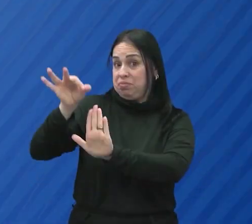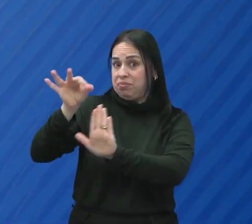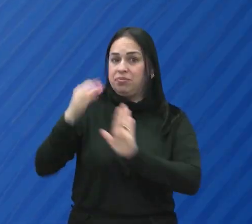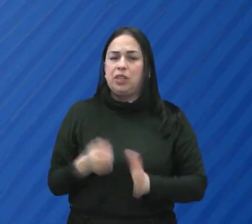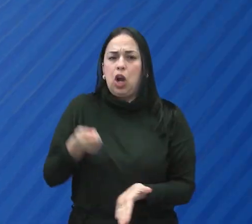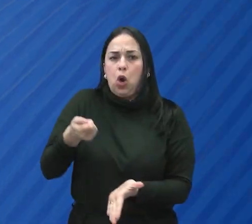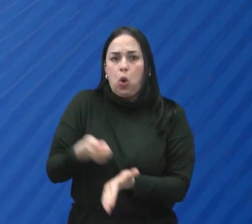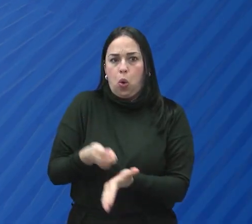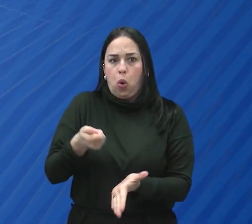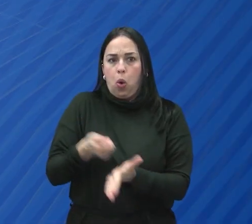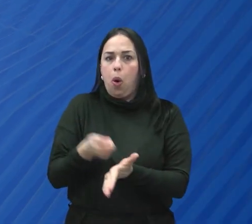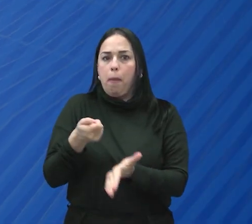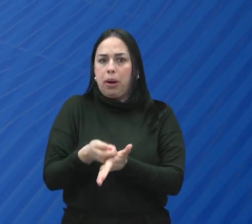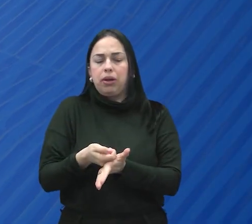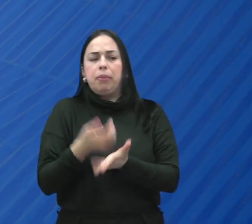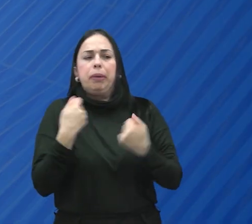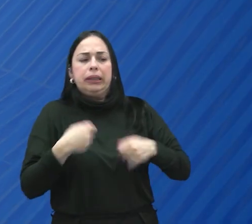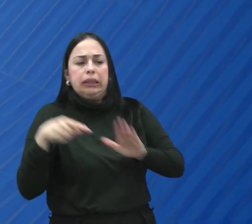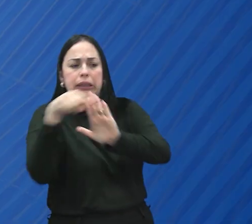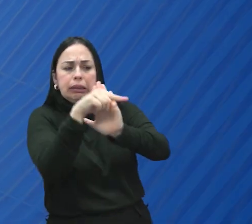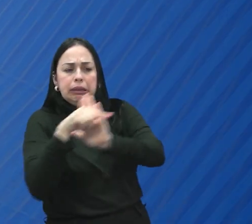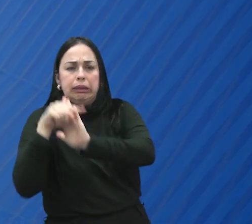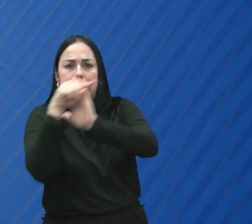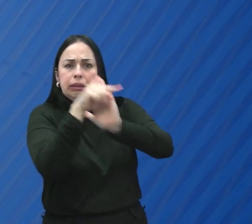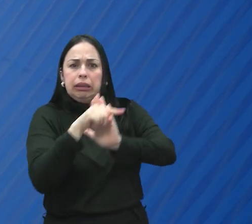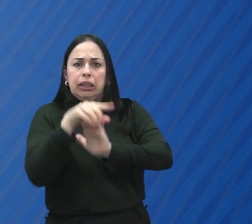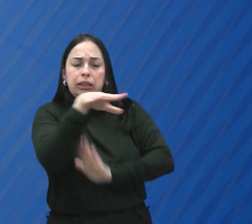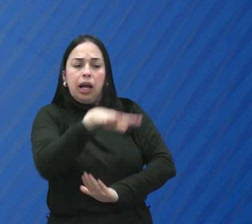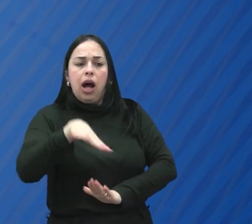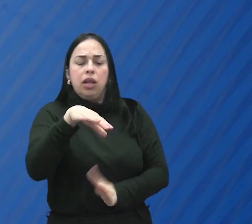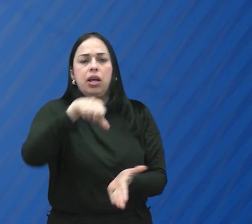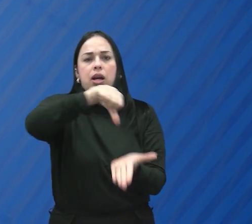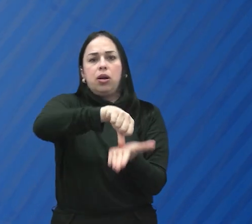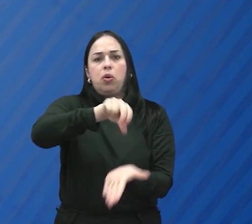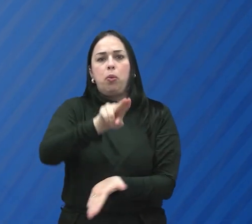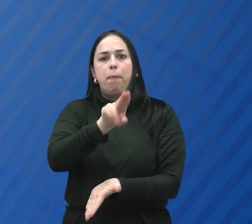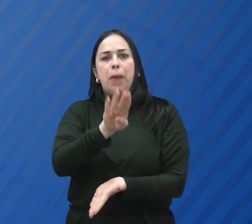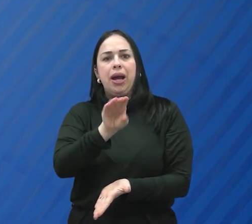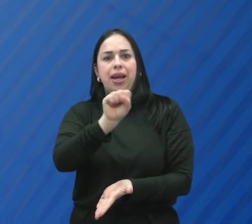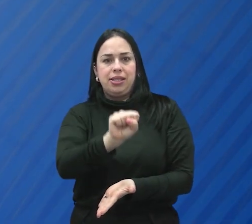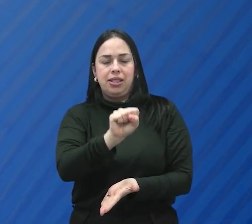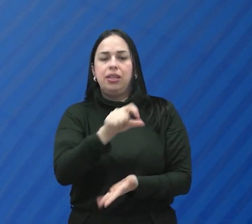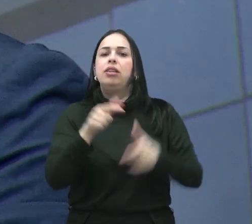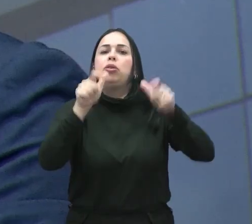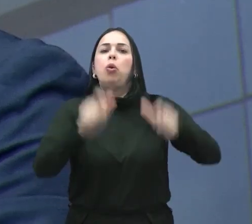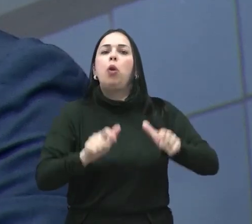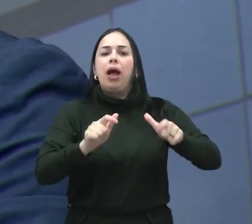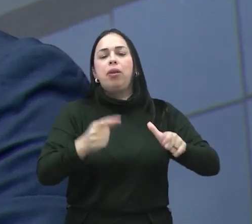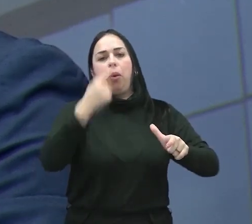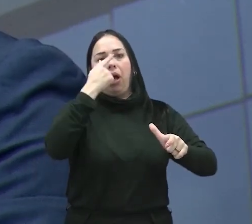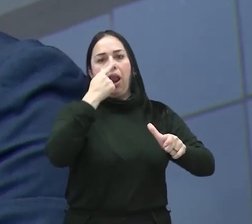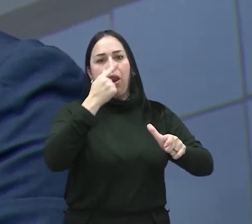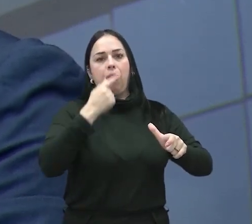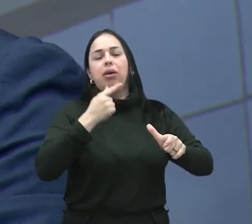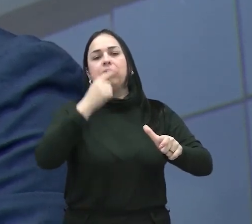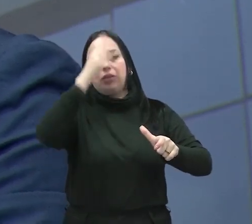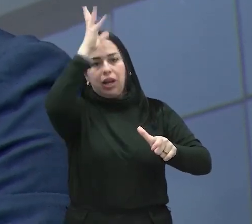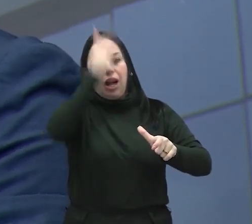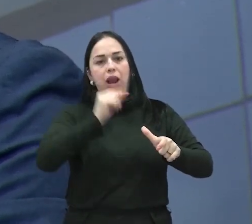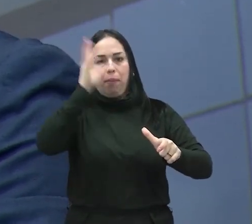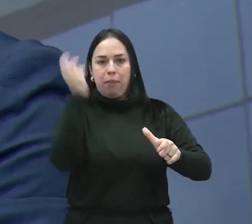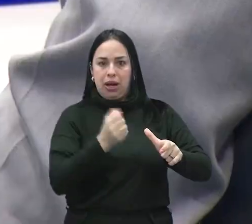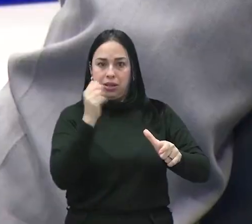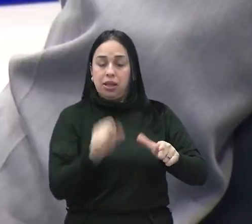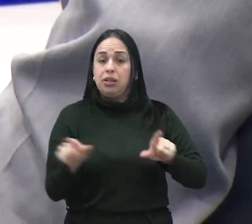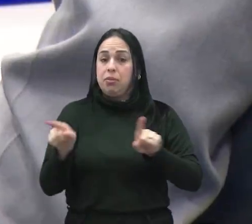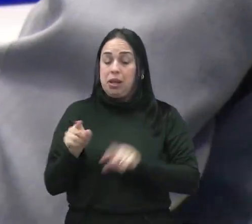uma delas, cobrou um estudo voltado para a reforma e ampliação da UBS do bairro Galo Branco. Para o parlamentar, o uso de